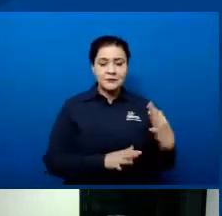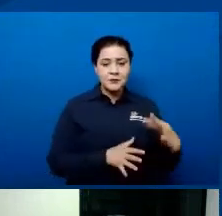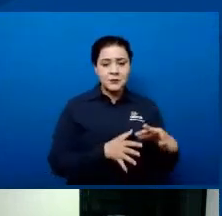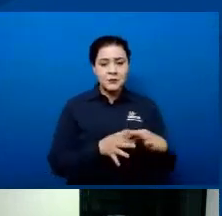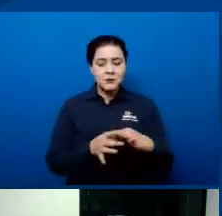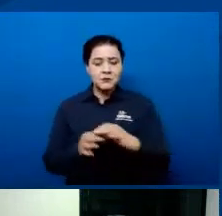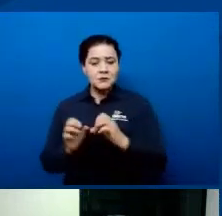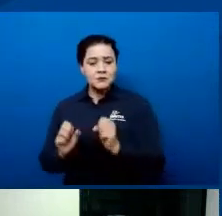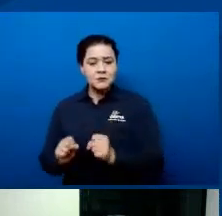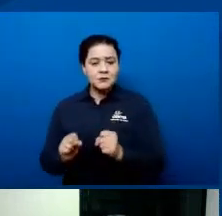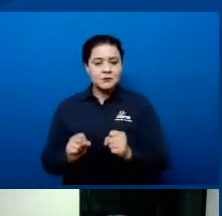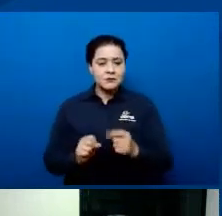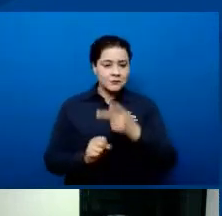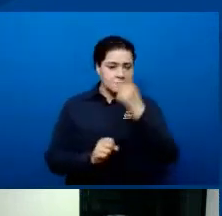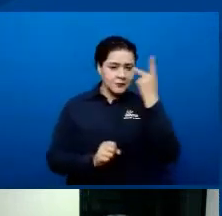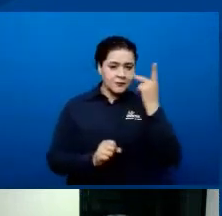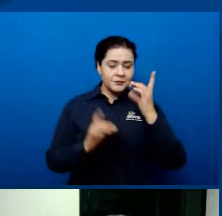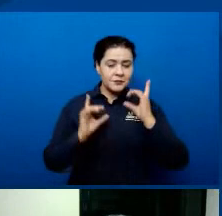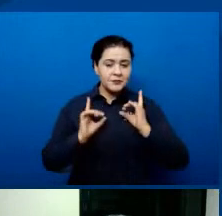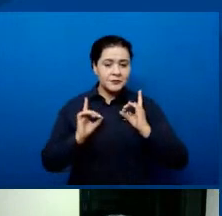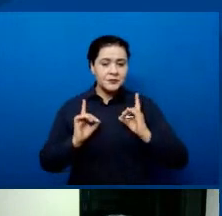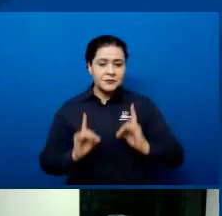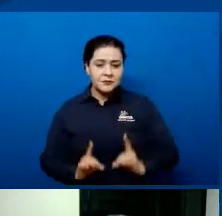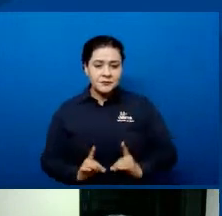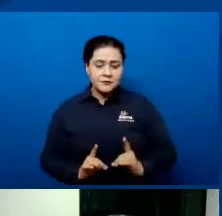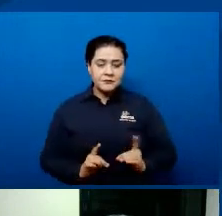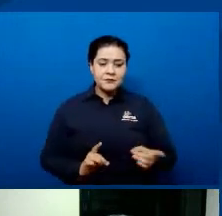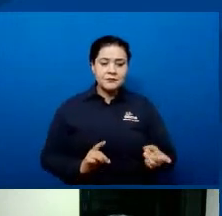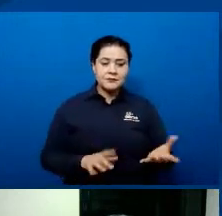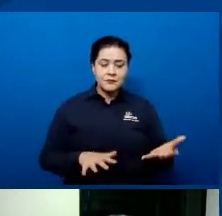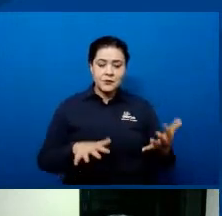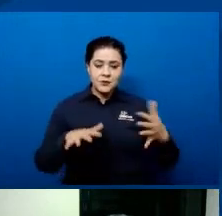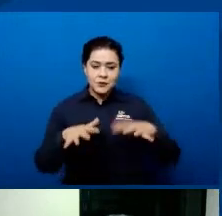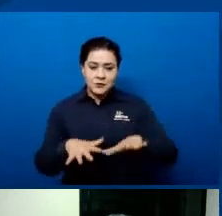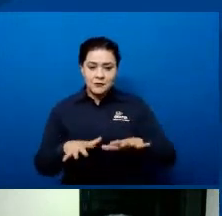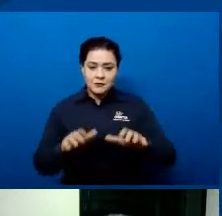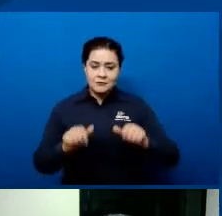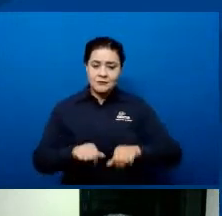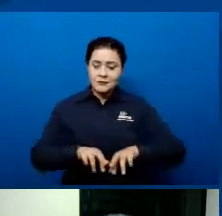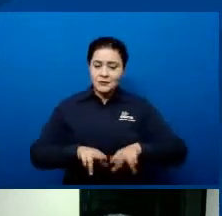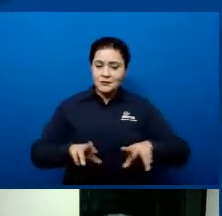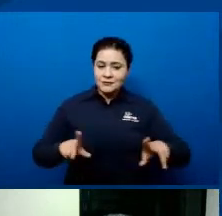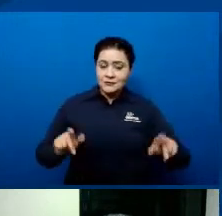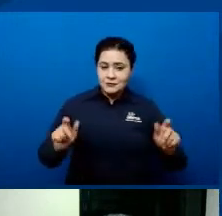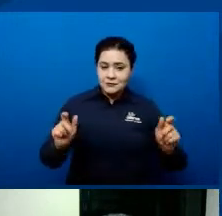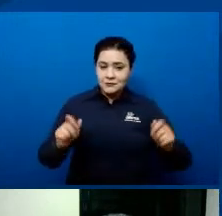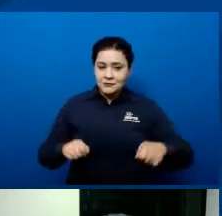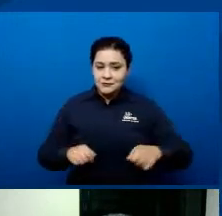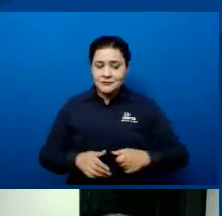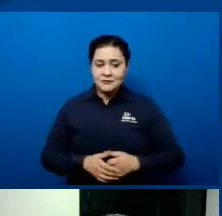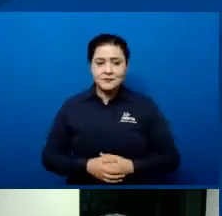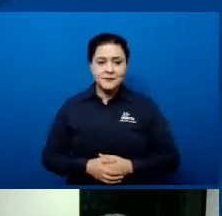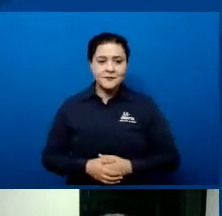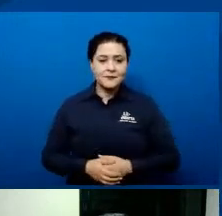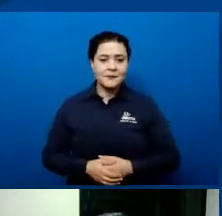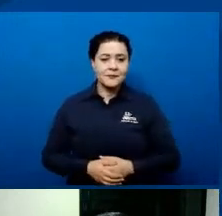na inclusão de pessoas com necessidades, diferentes necessidades ou necessidades especiais?